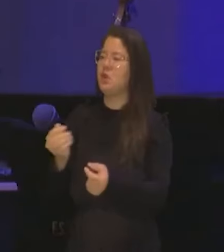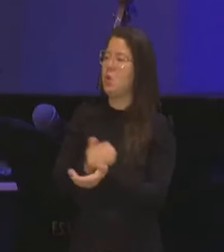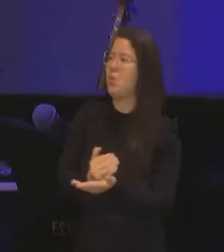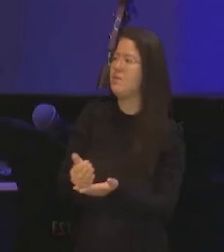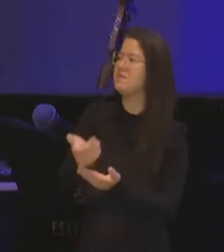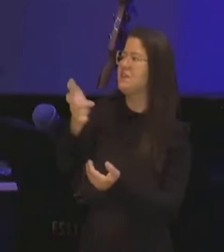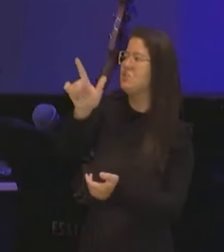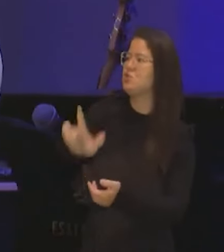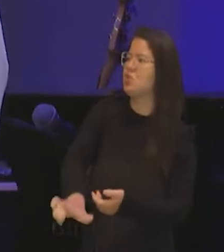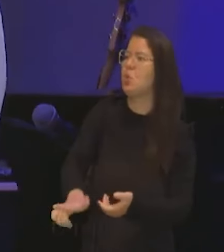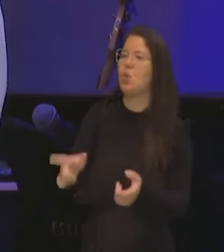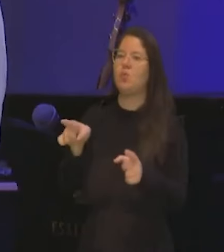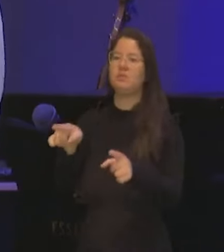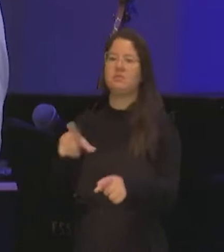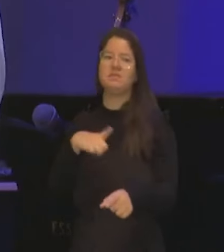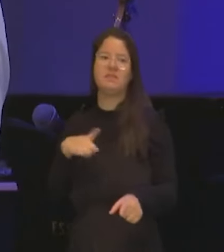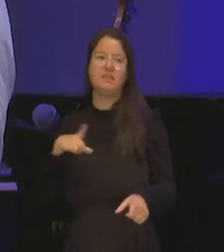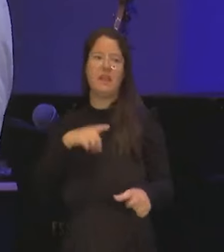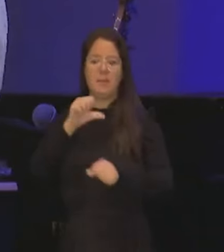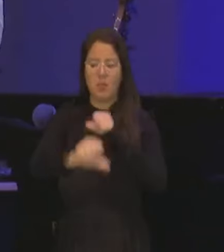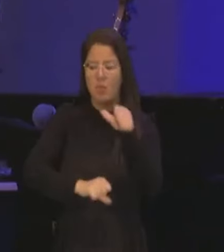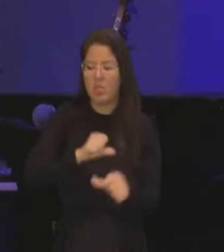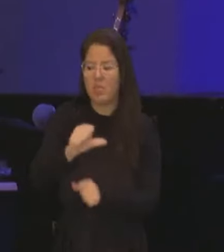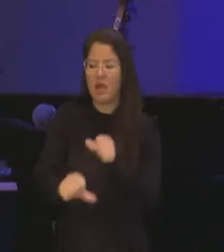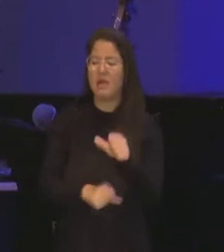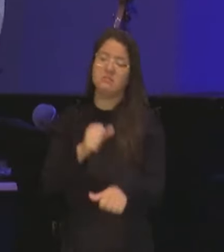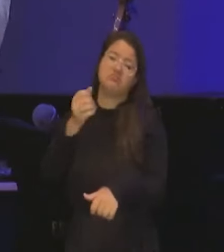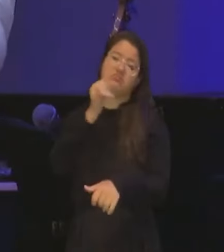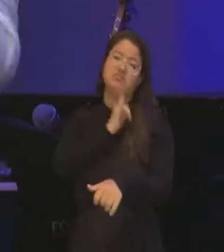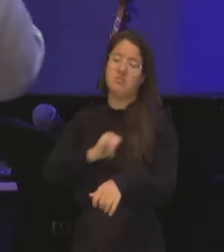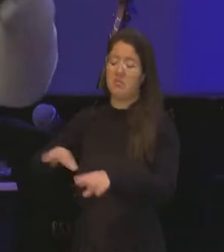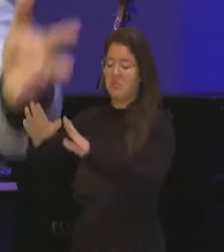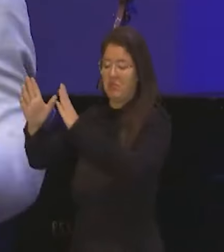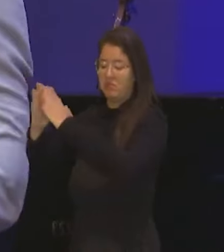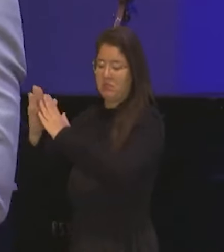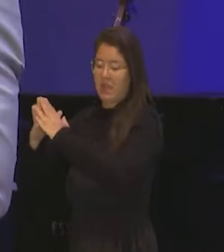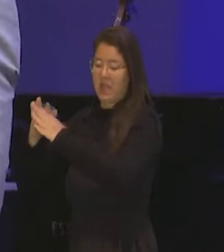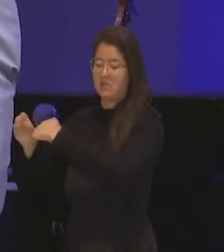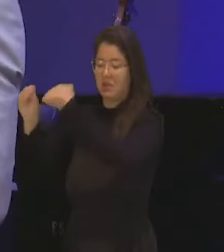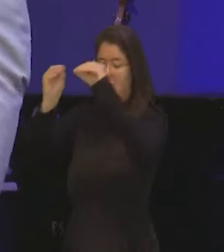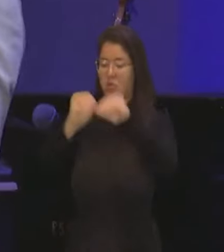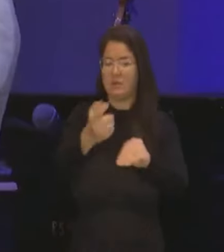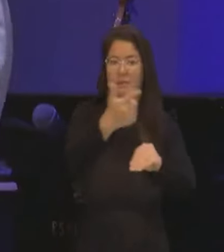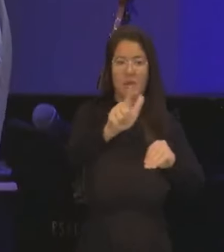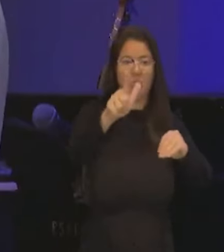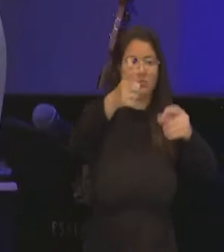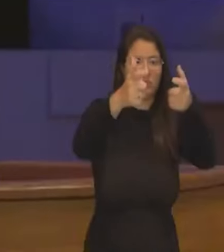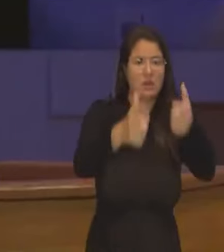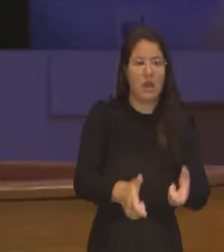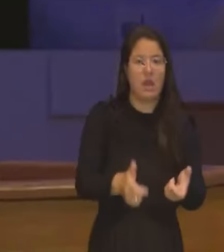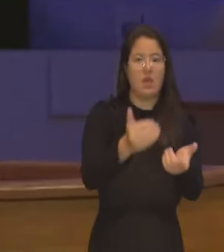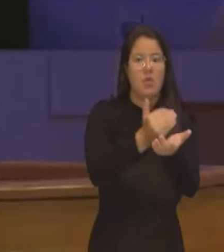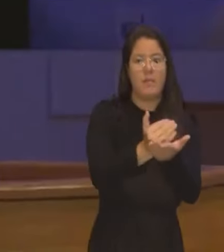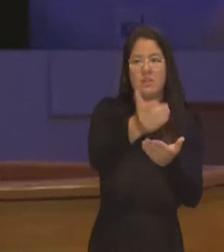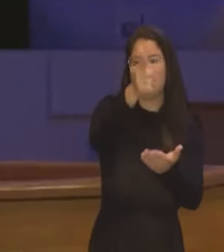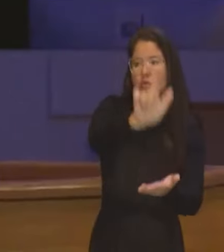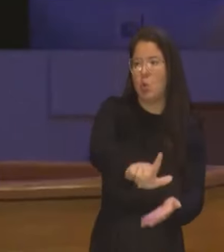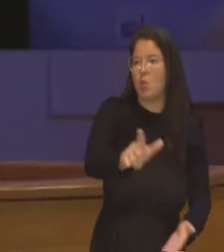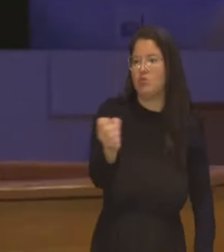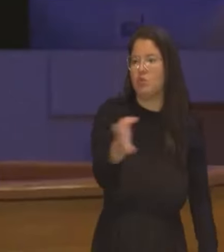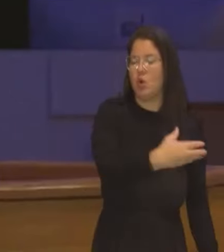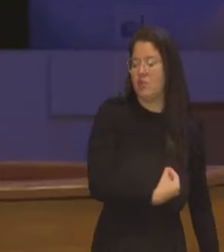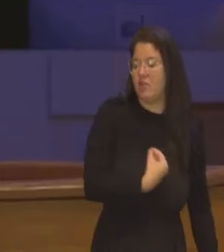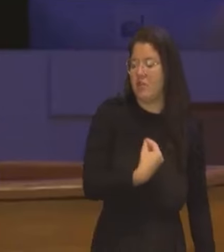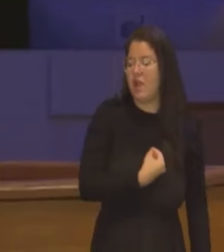recomeçar e você então tem a sua mudança, você sai de uma casa e vai para um outro local, recomeça a sua casa.